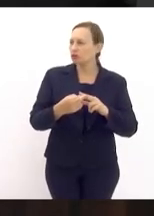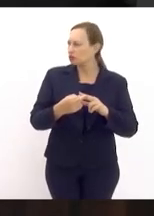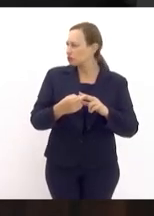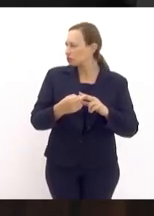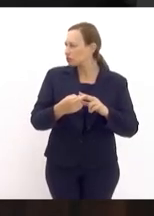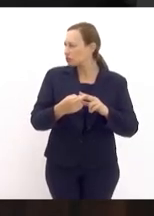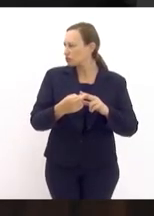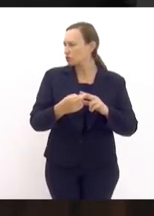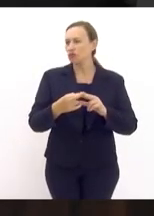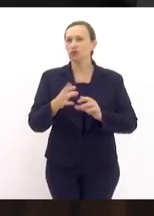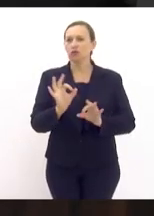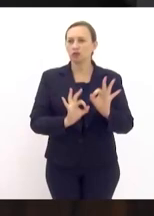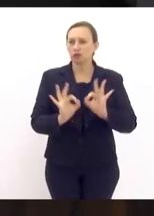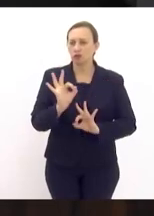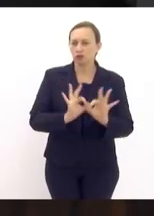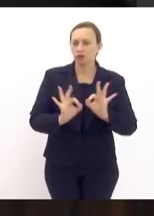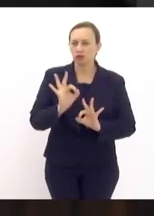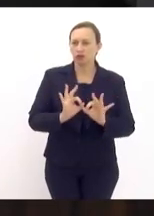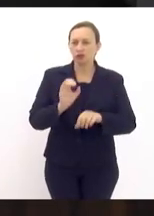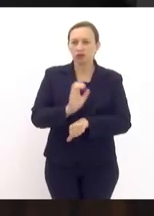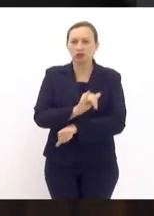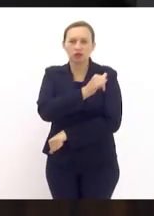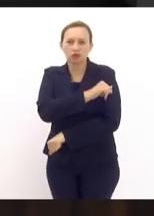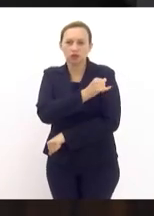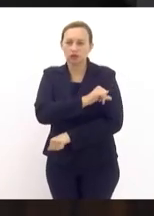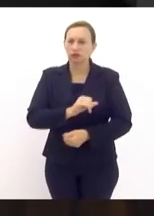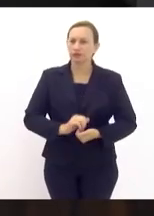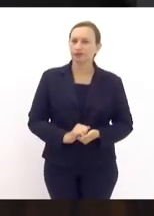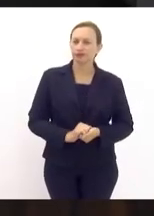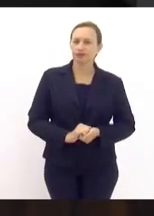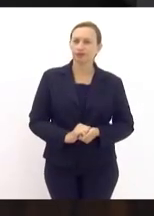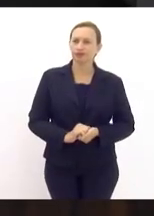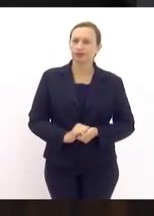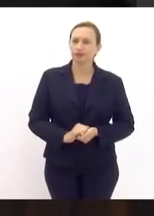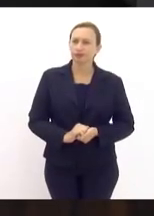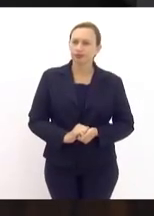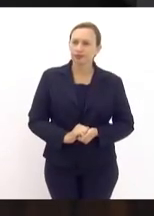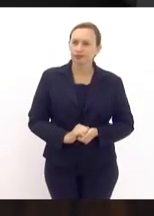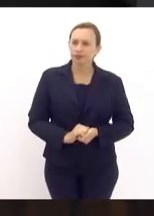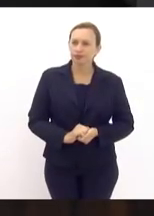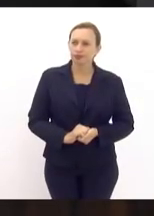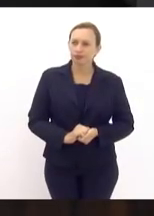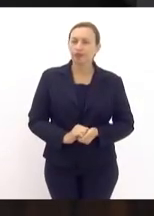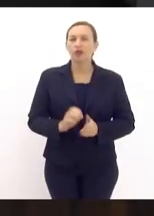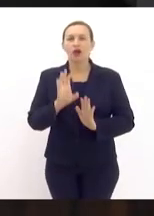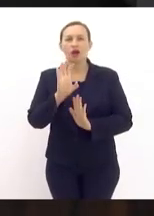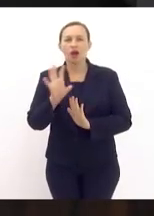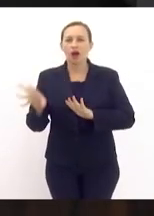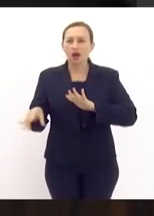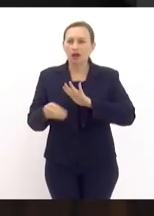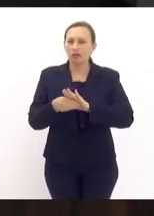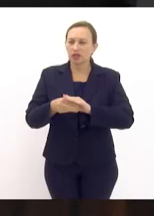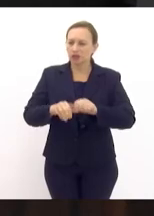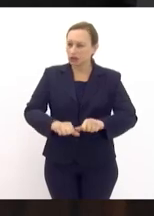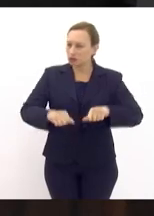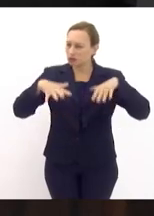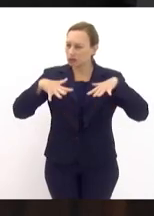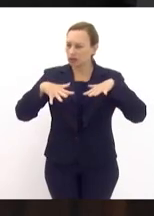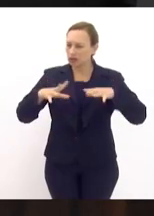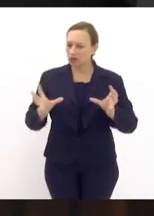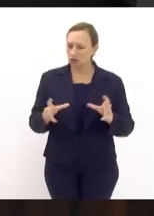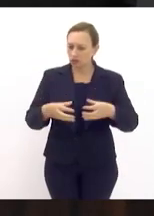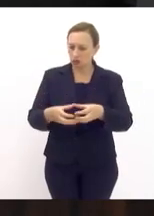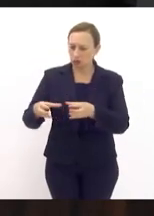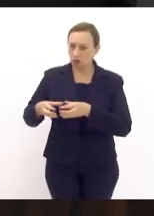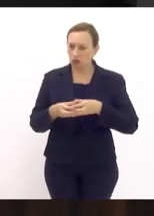seus produtos no Estado do Rio de Janeiro. Pareceres, a emenda de plenário das comissões